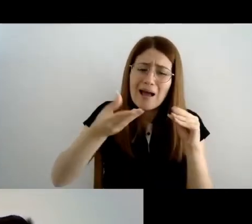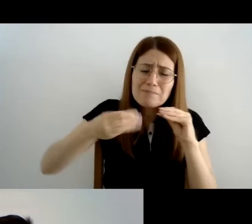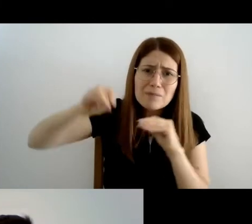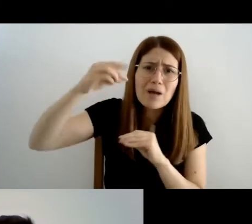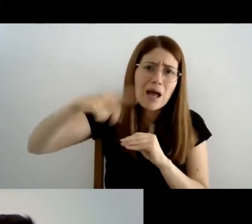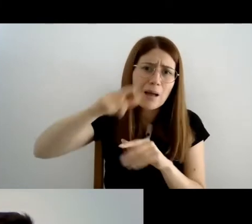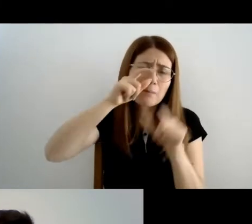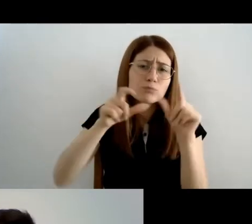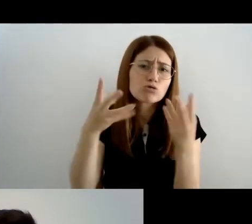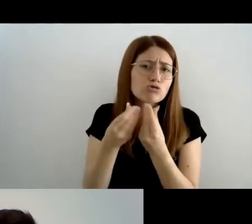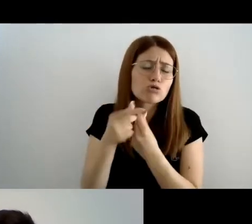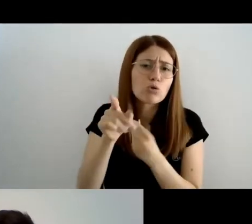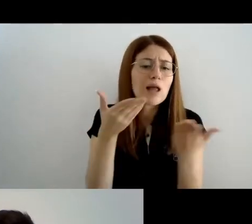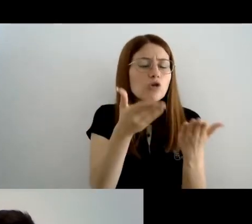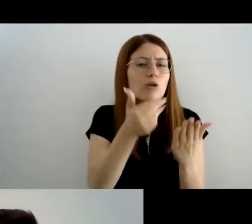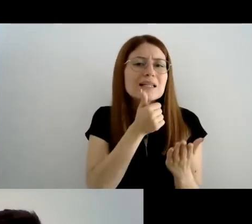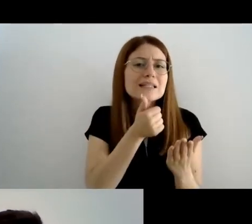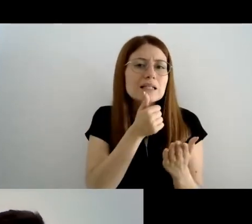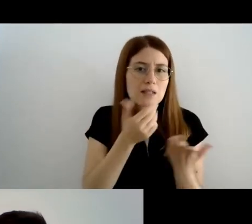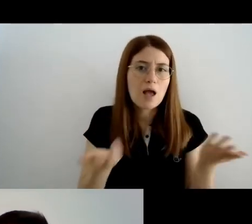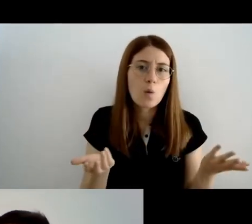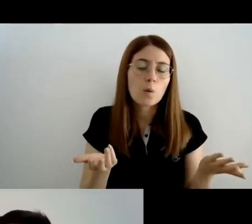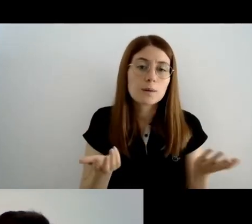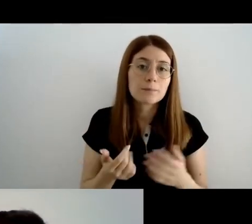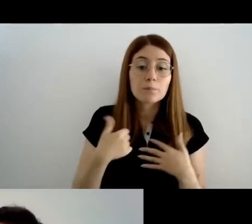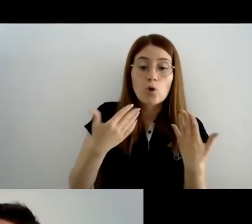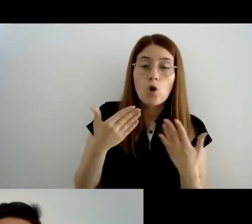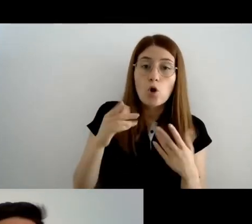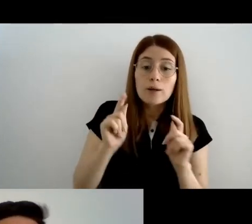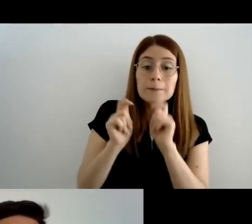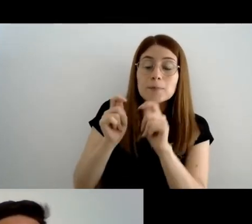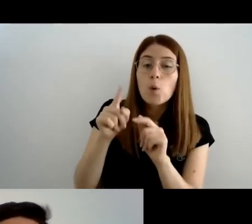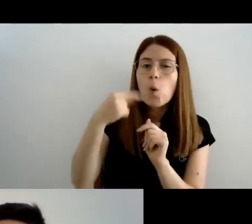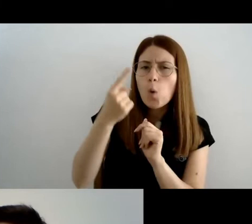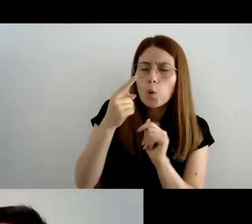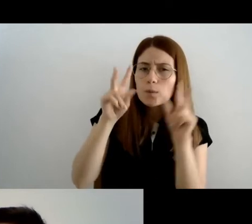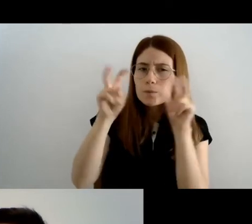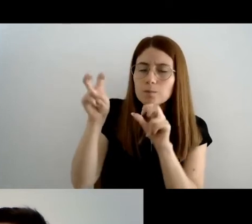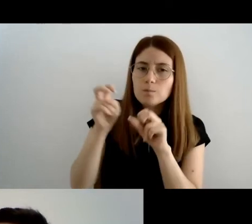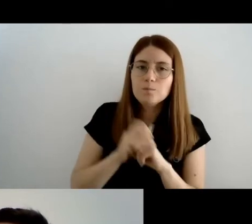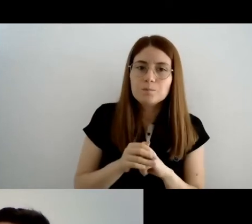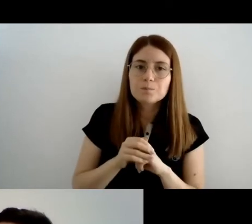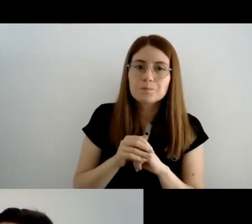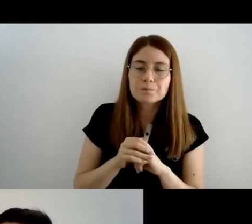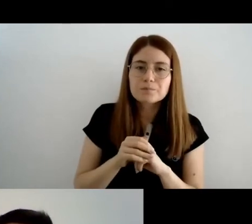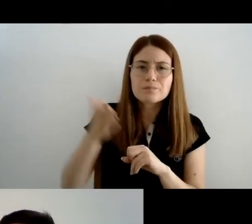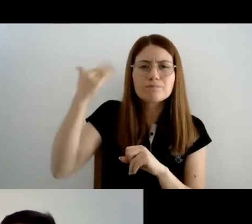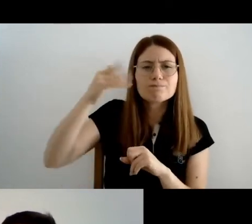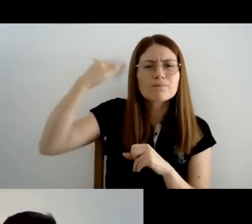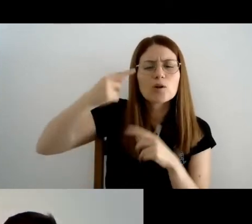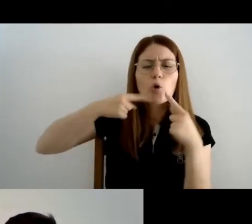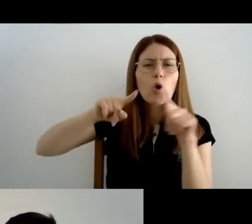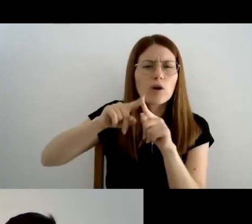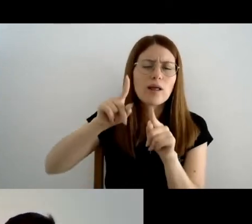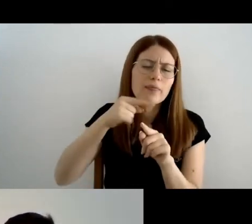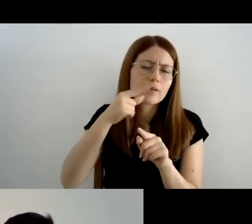que os ajudam a tomar decisão. E aqui sim vou passar para um ponto que na altura do briefing disseram que era importante também nós podermos falar,